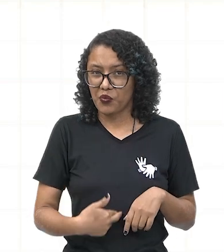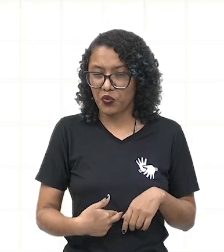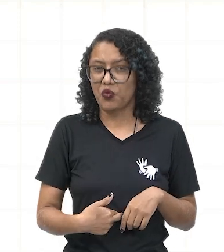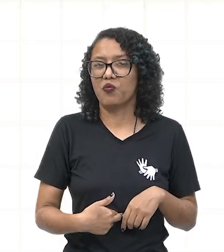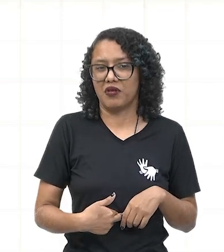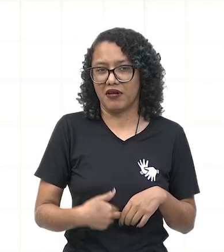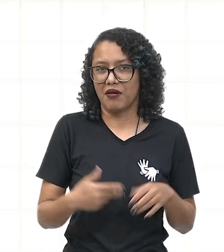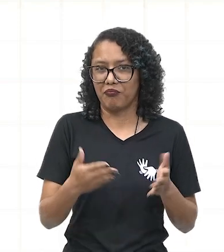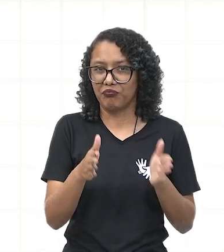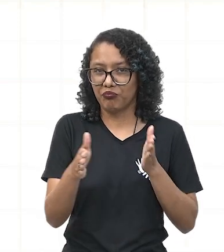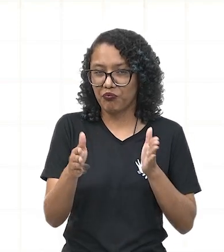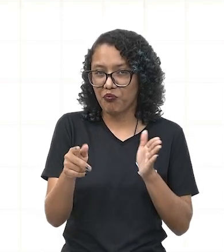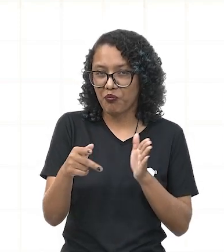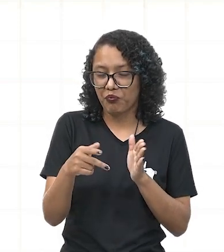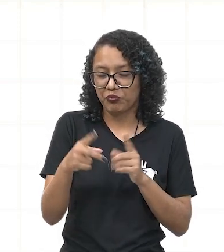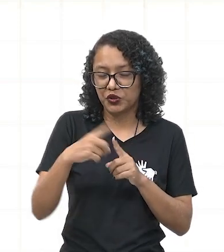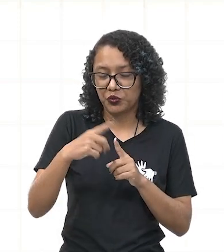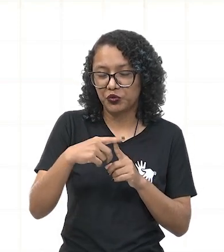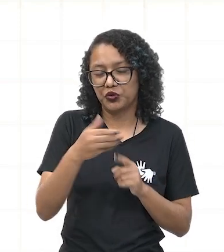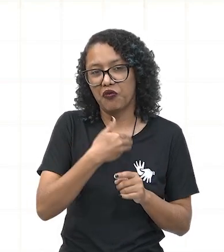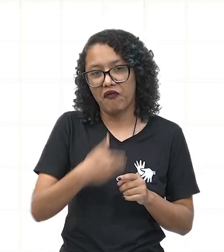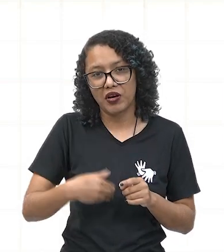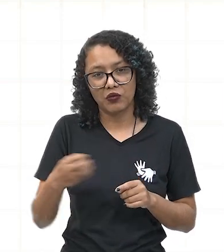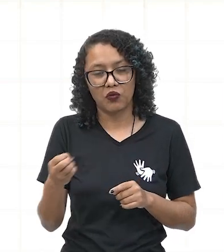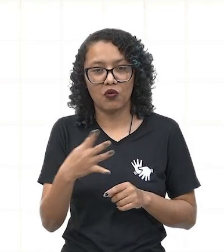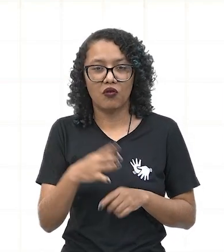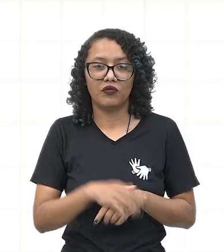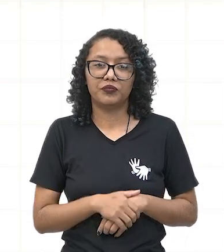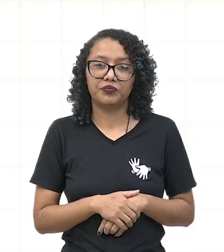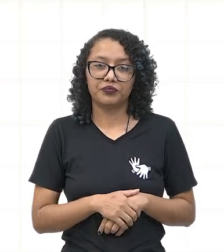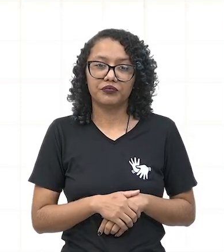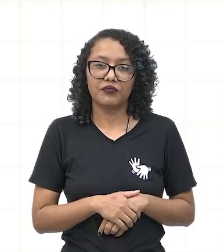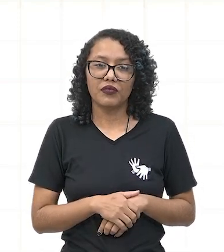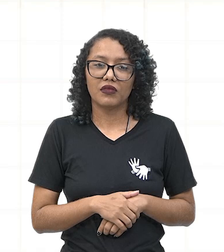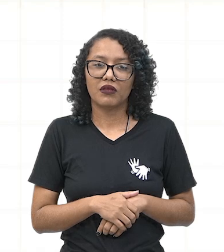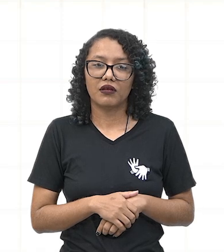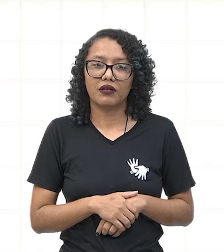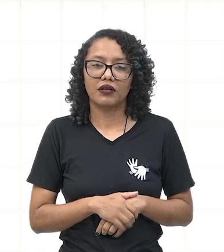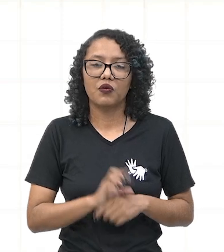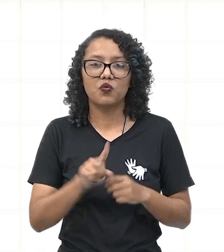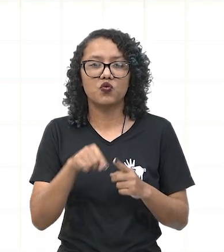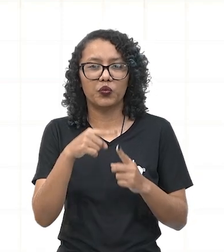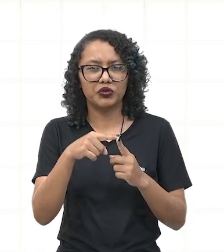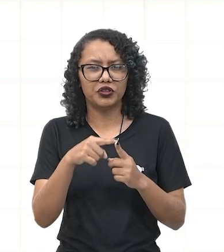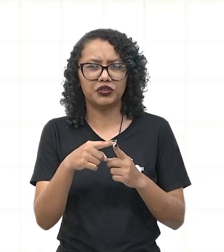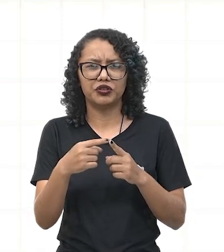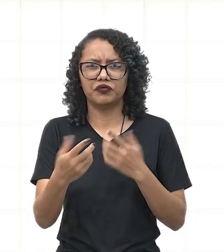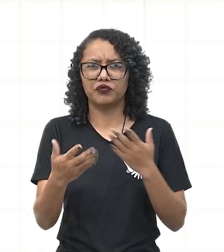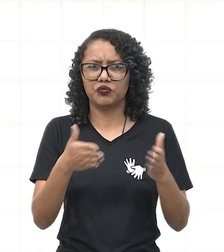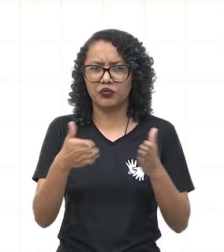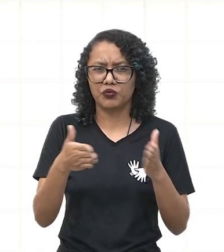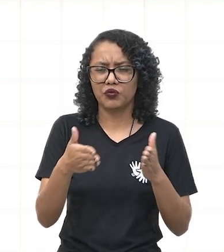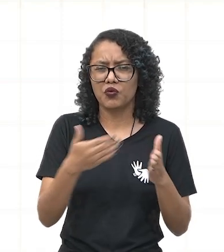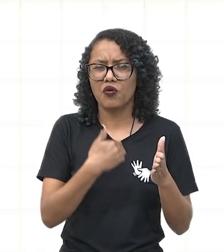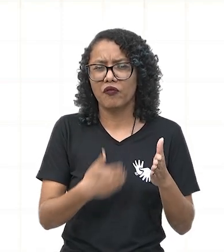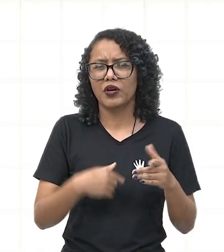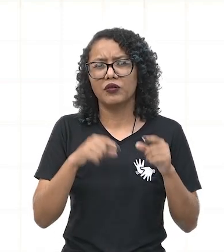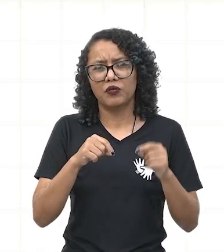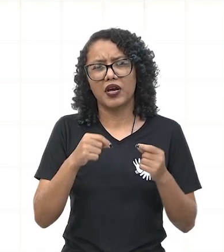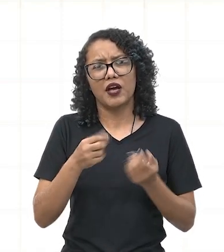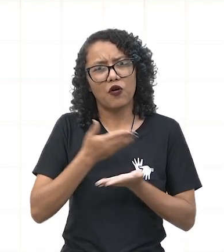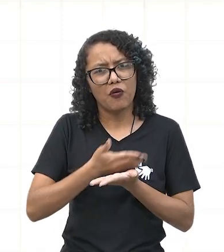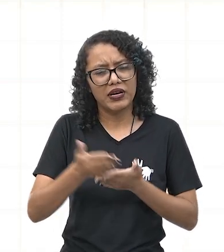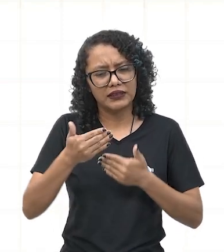que esse primeiro momento da República vai ter a finalidade de quê? De consolidar a República. Então,